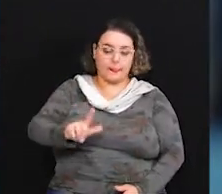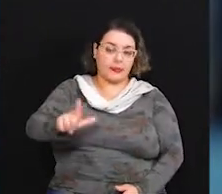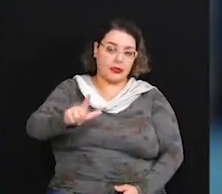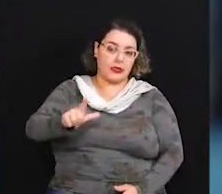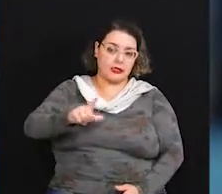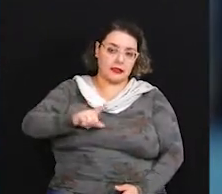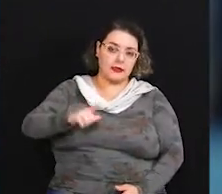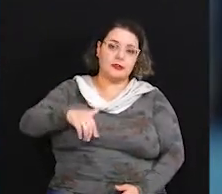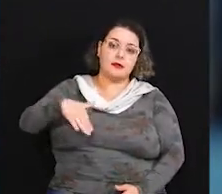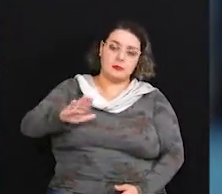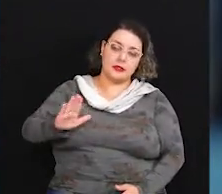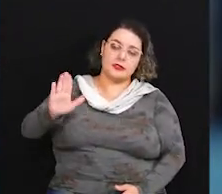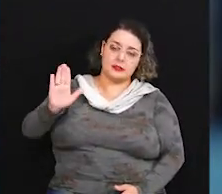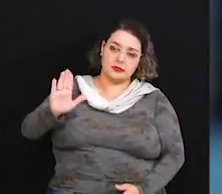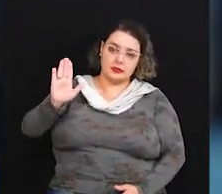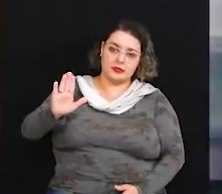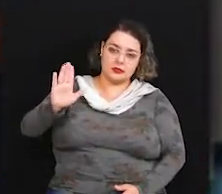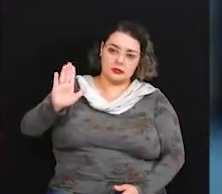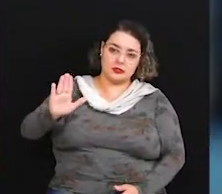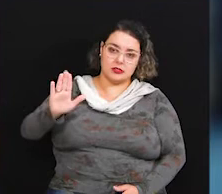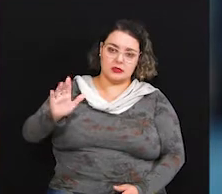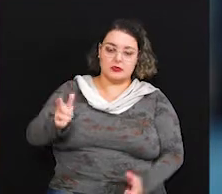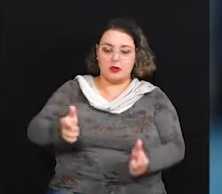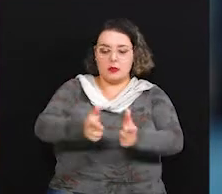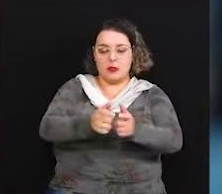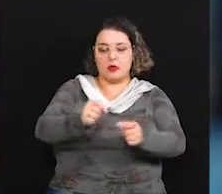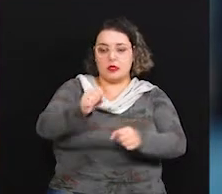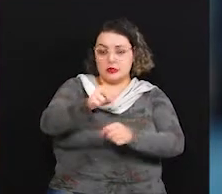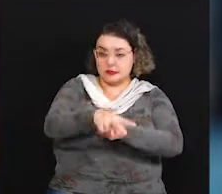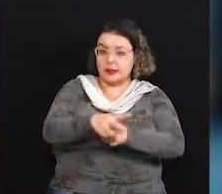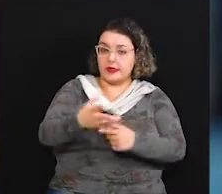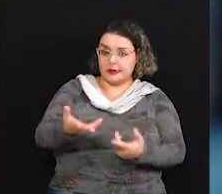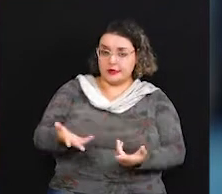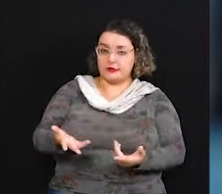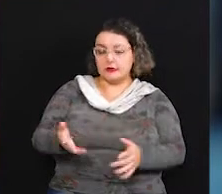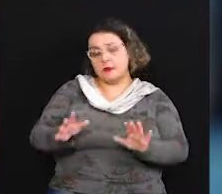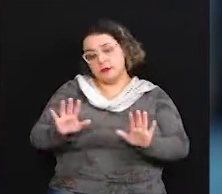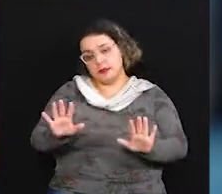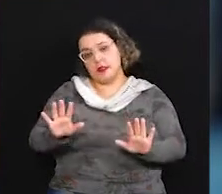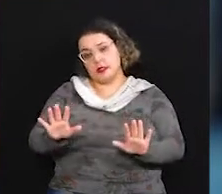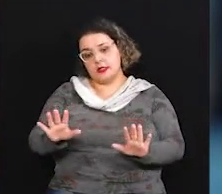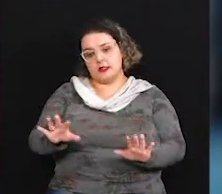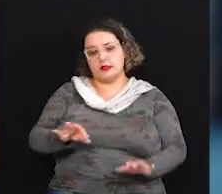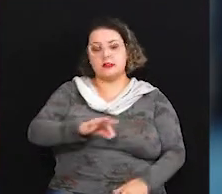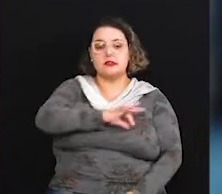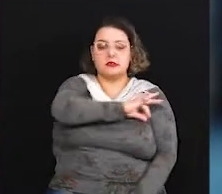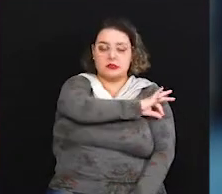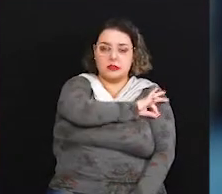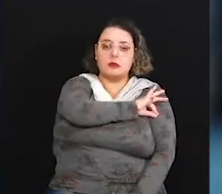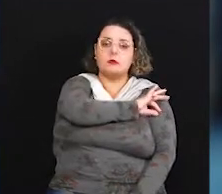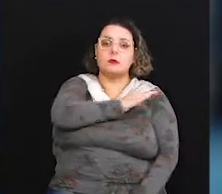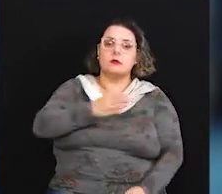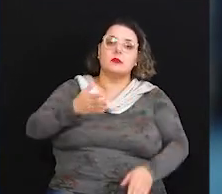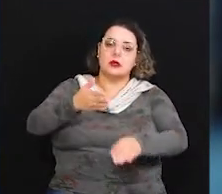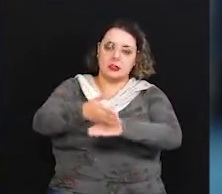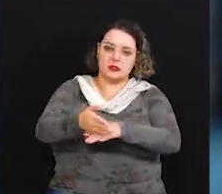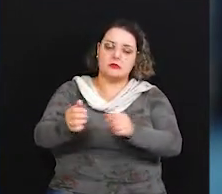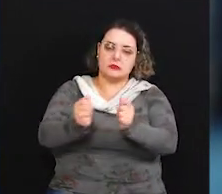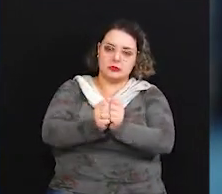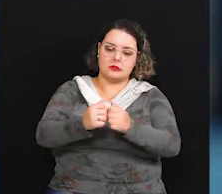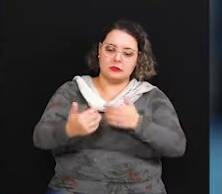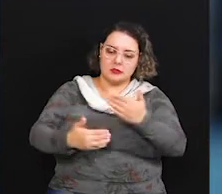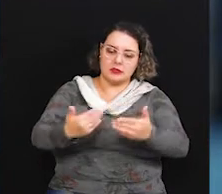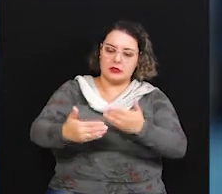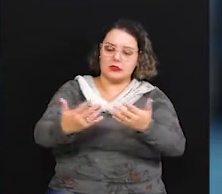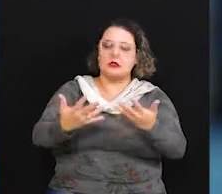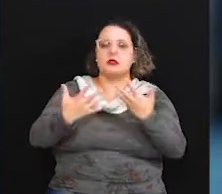mais candidatos do que vagas, tá? Então, mas a prefeitura participa também do processo.